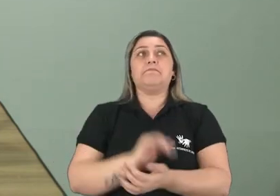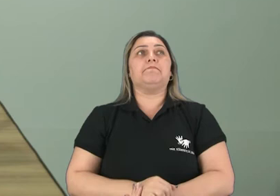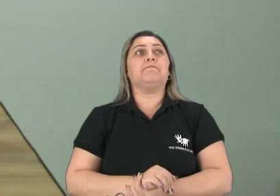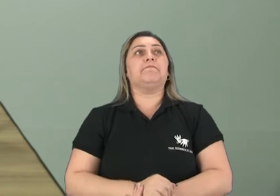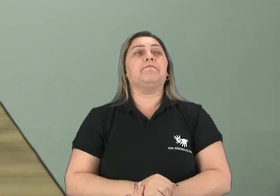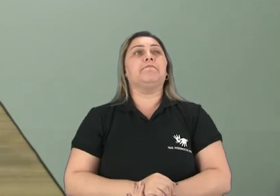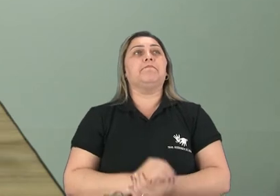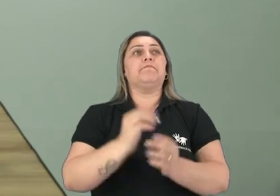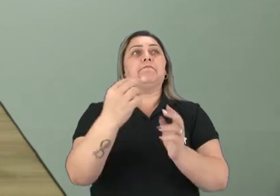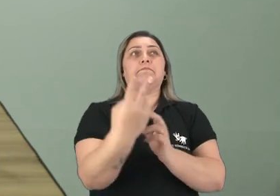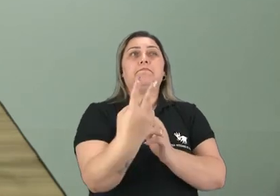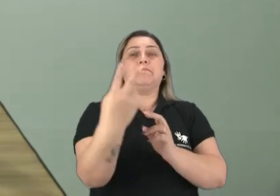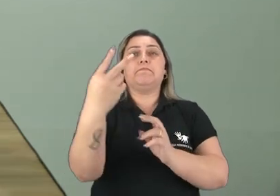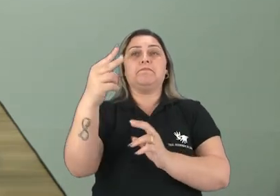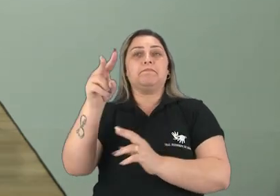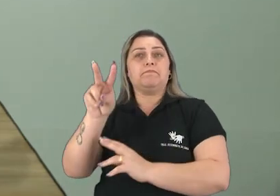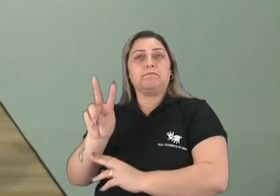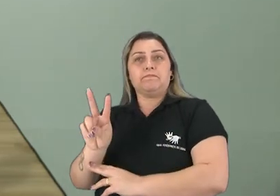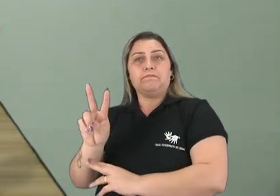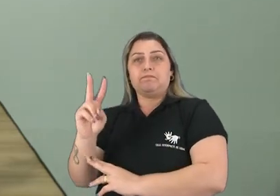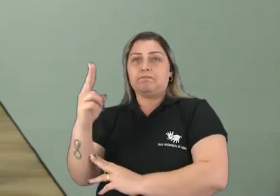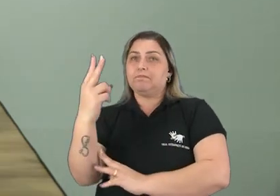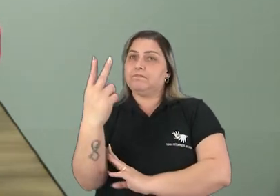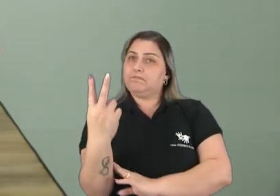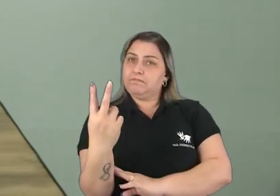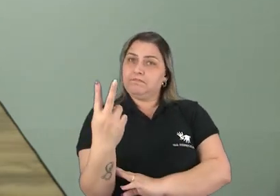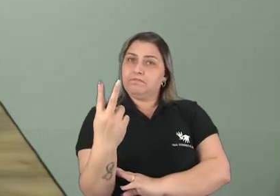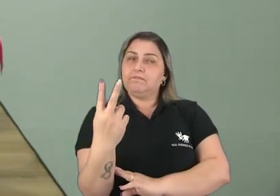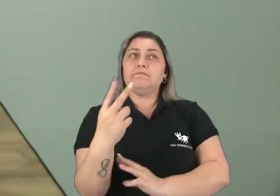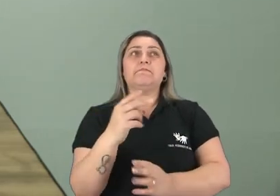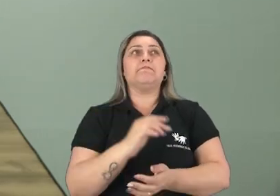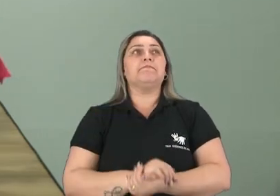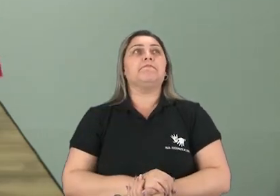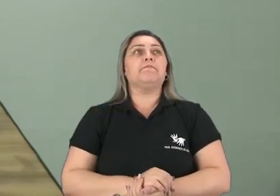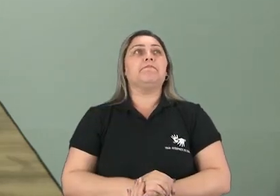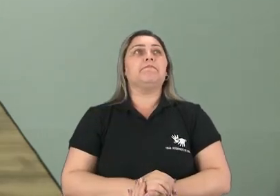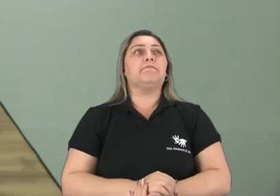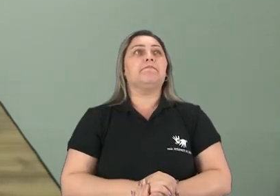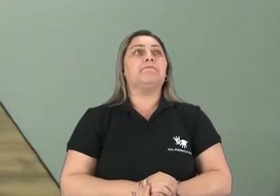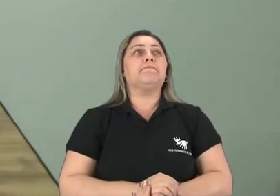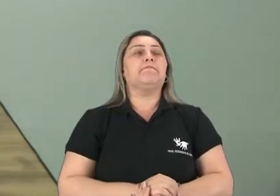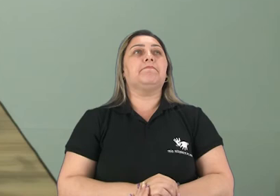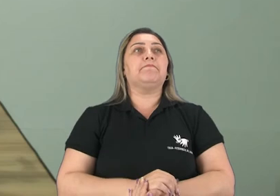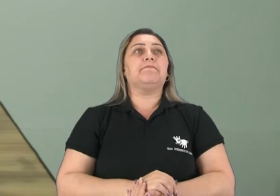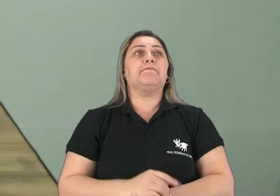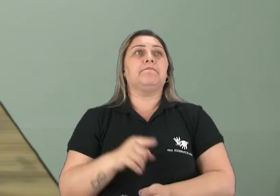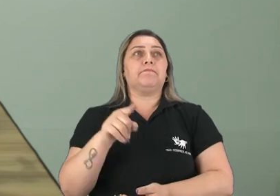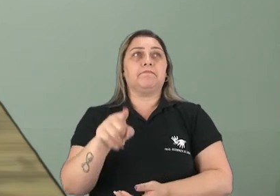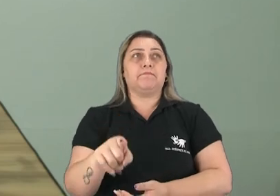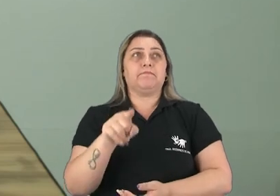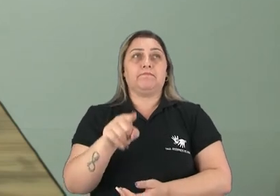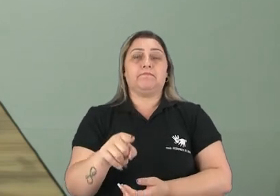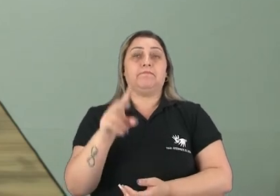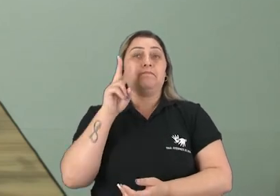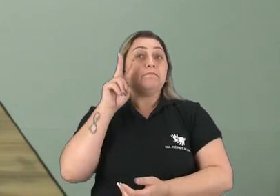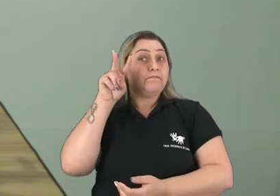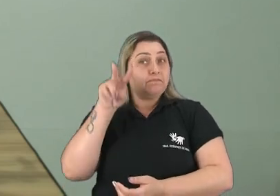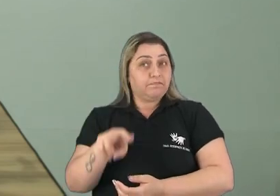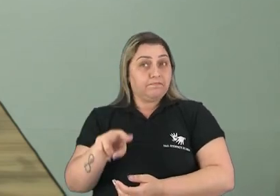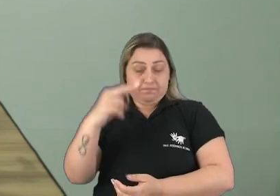Então, para isto, Pedro vai ter que estar de costas, pois é assim que vocês estão olhando para